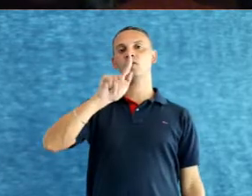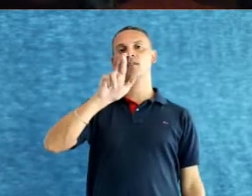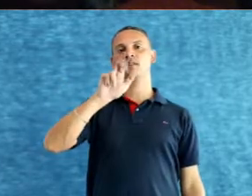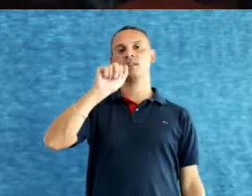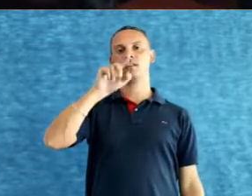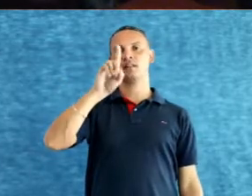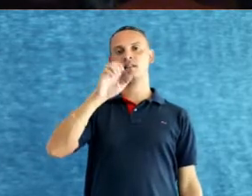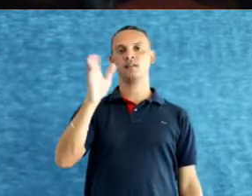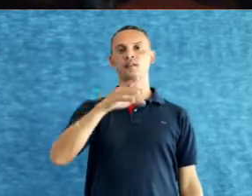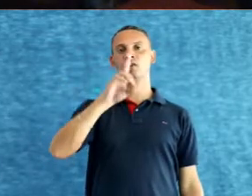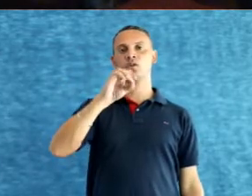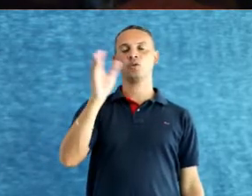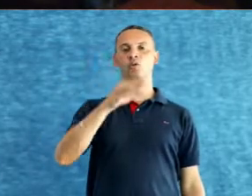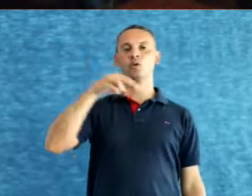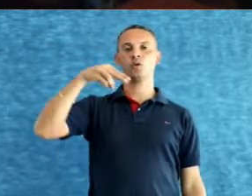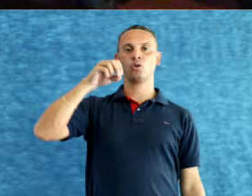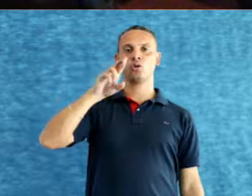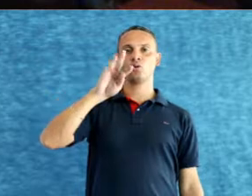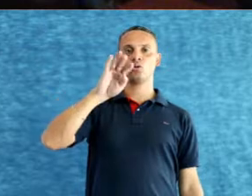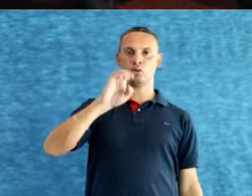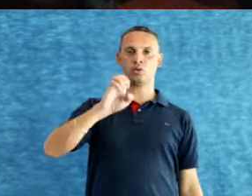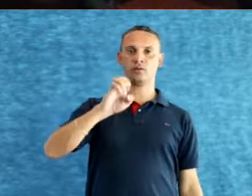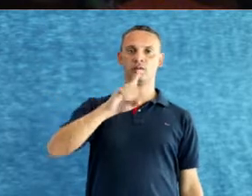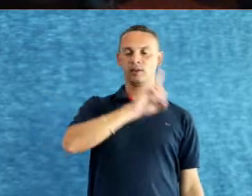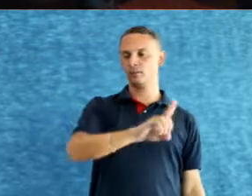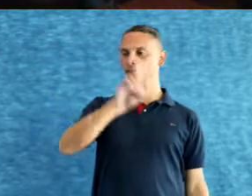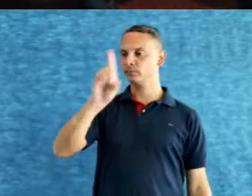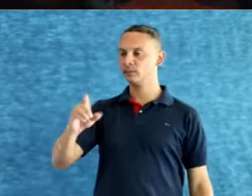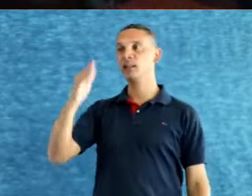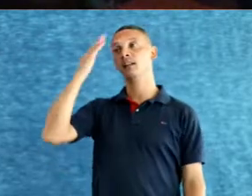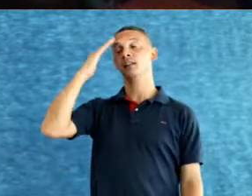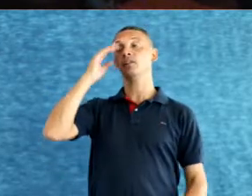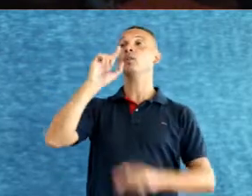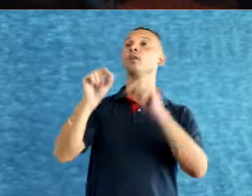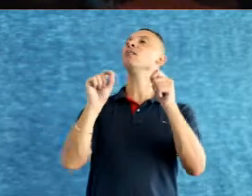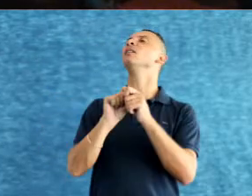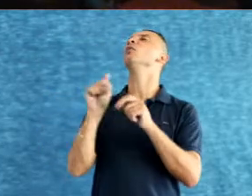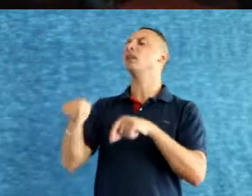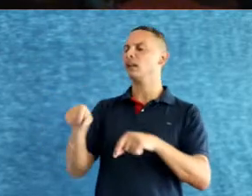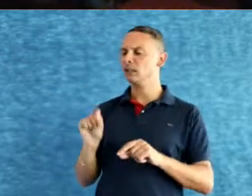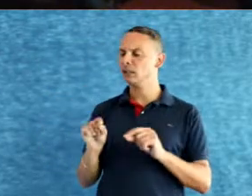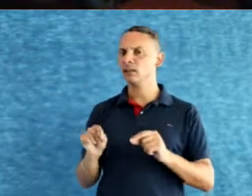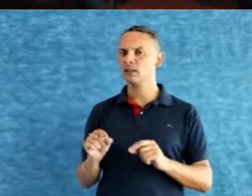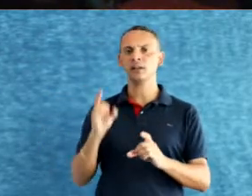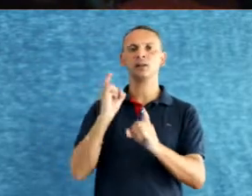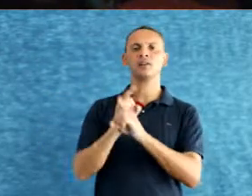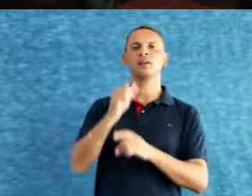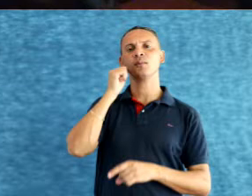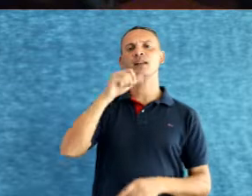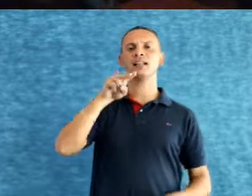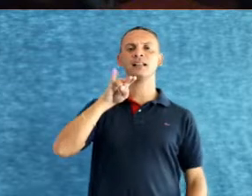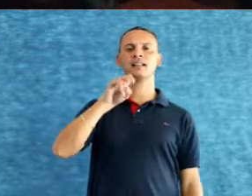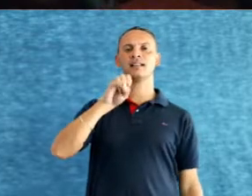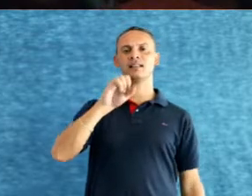Grande do Norte há 30 anos atrás. Então, sabe, sempre, então, e eu sempre tive